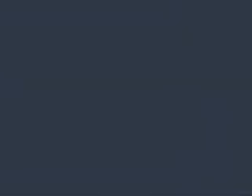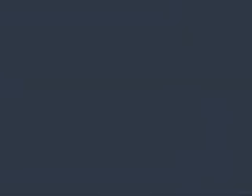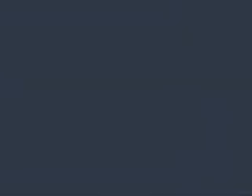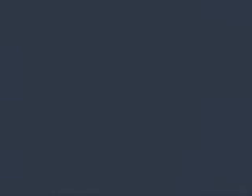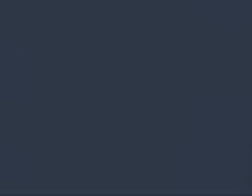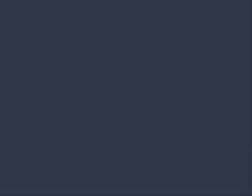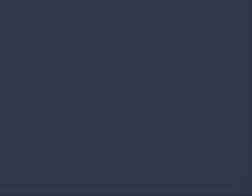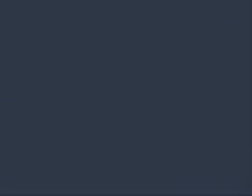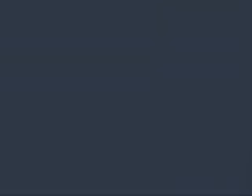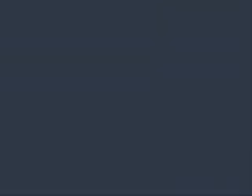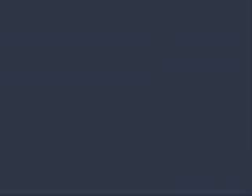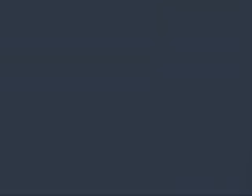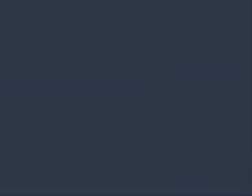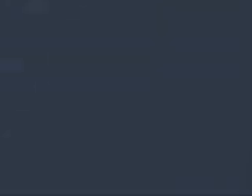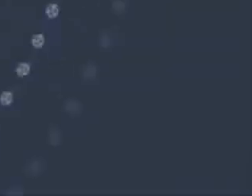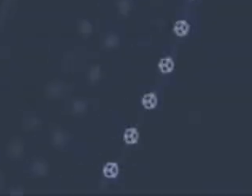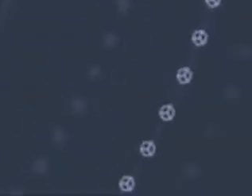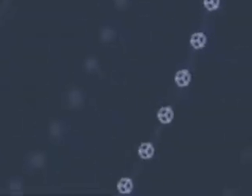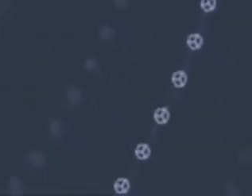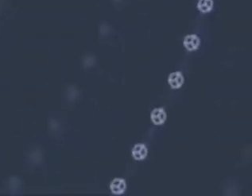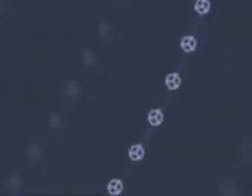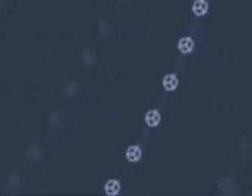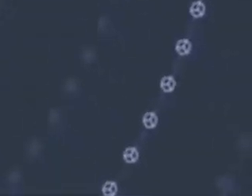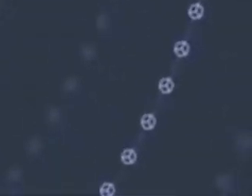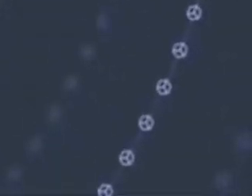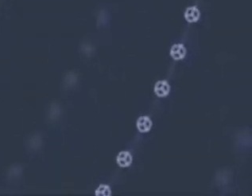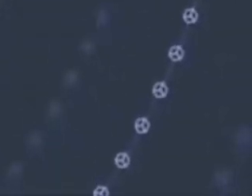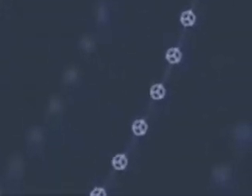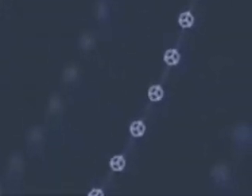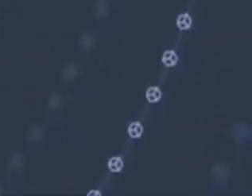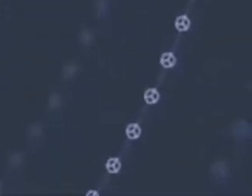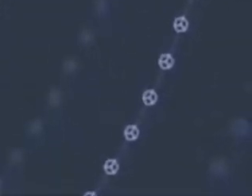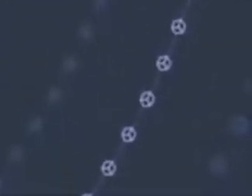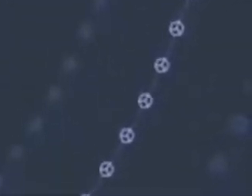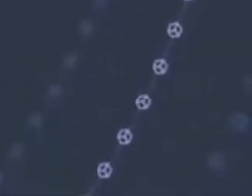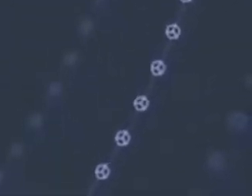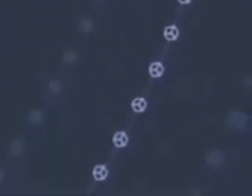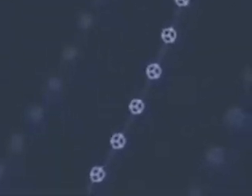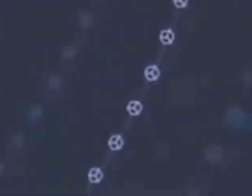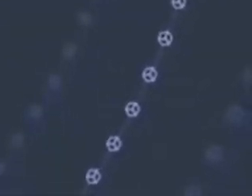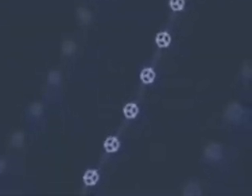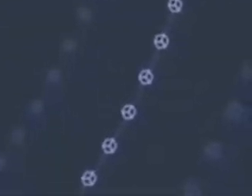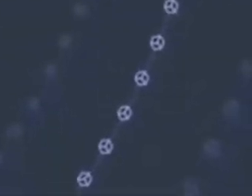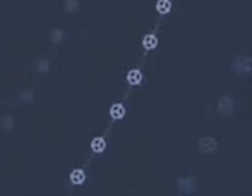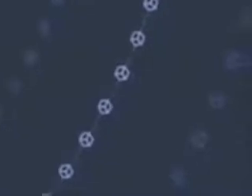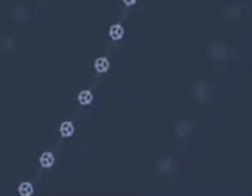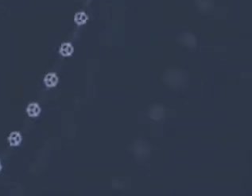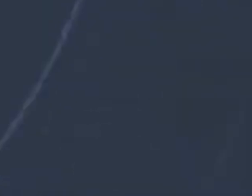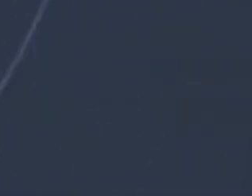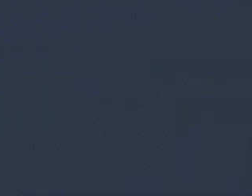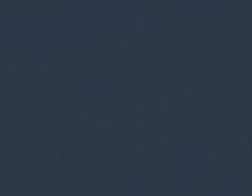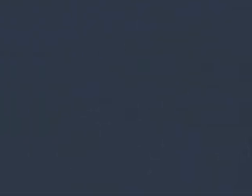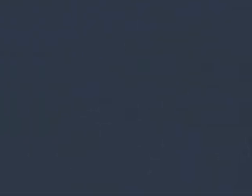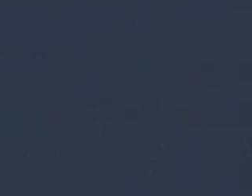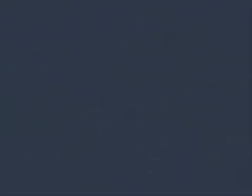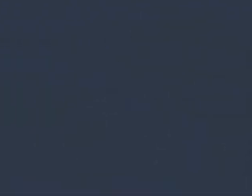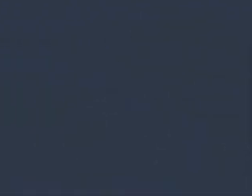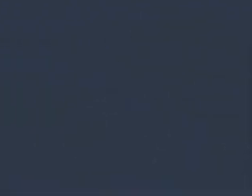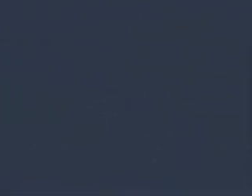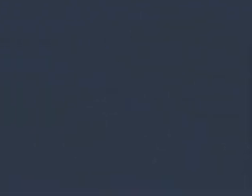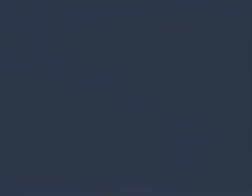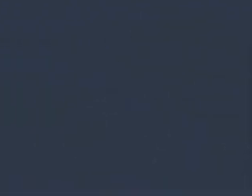o seu consumo. A AWS oferece mais serviços e mais funcionalidades do que qualquer outro fornecedor de